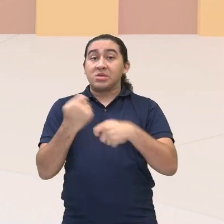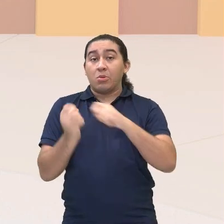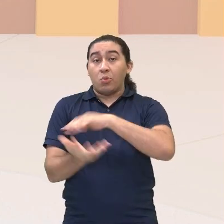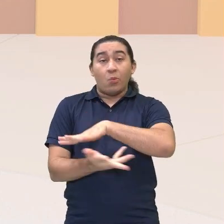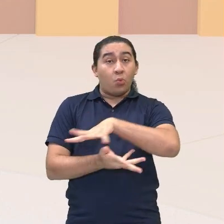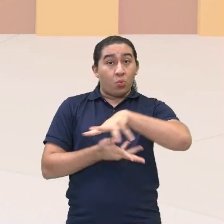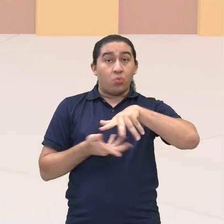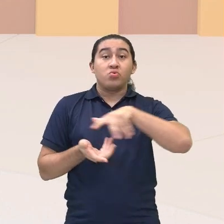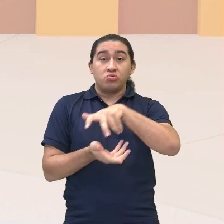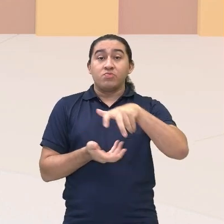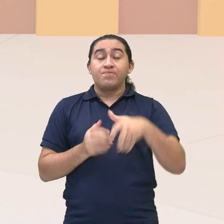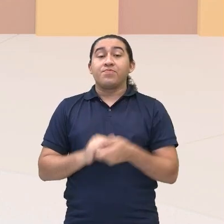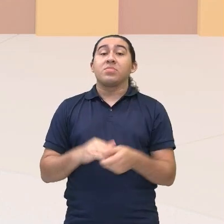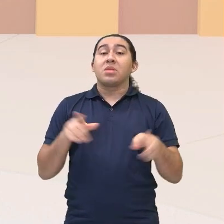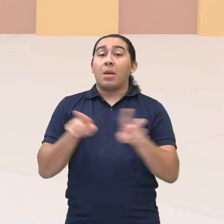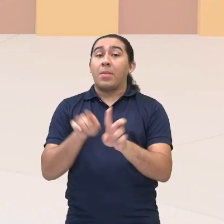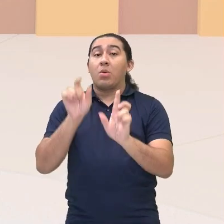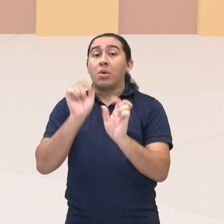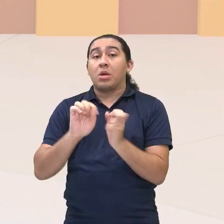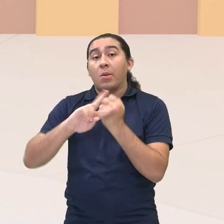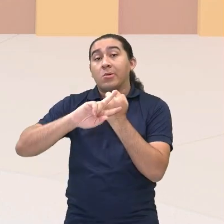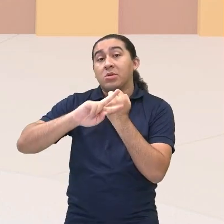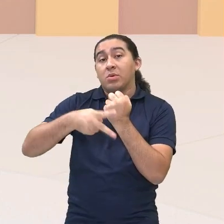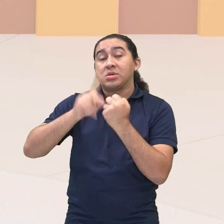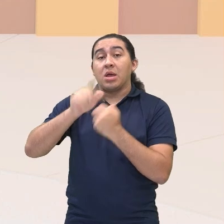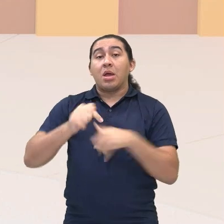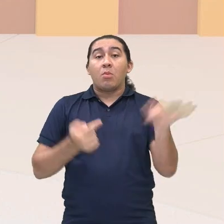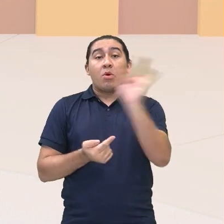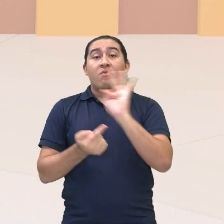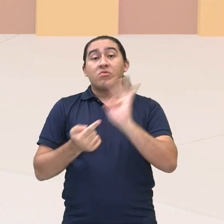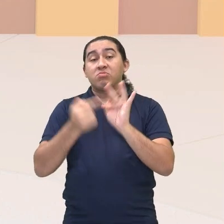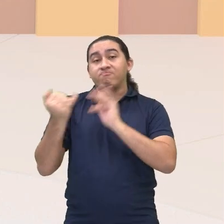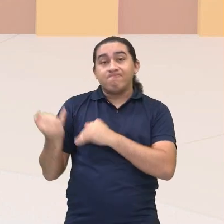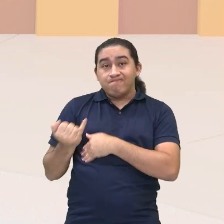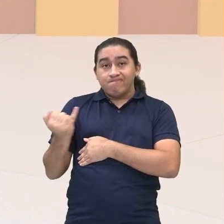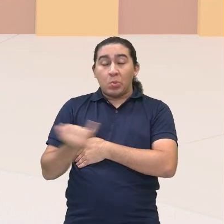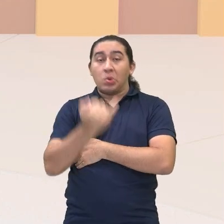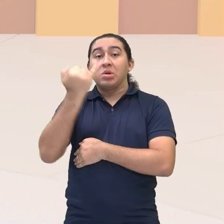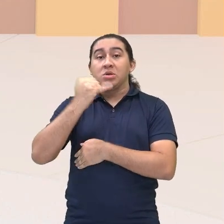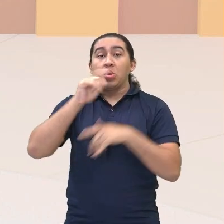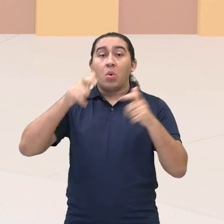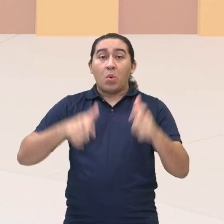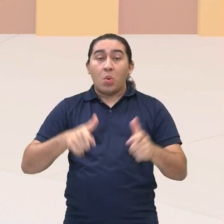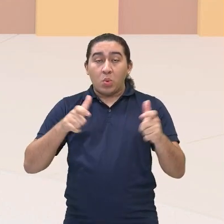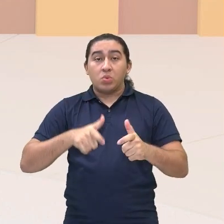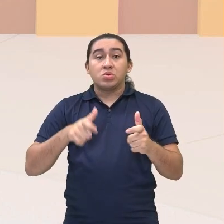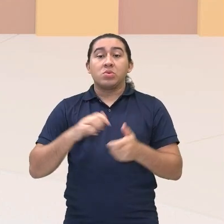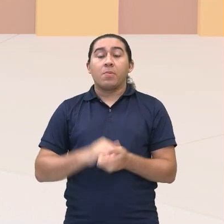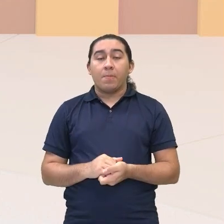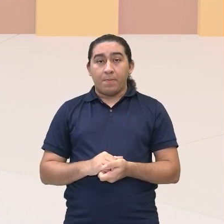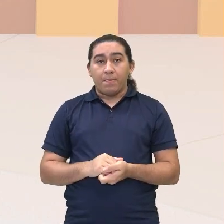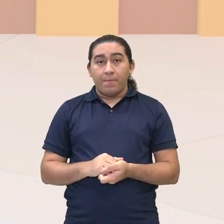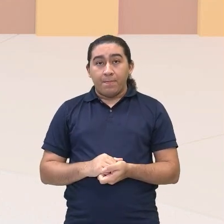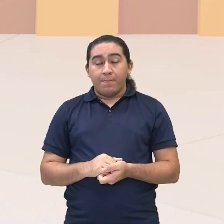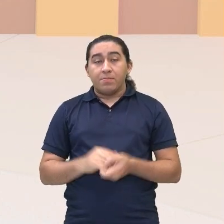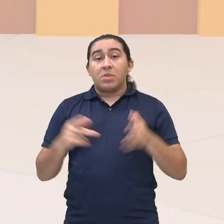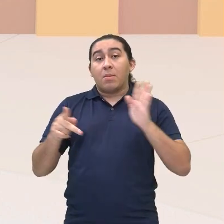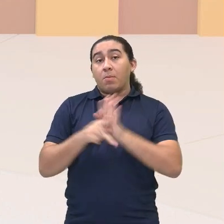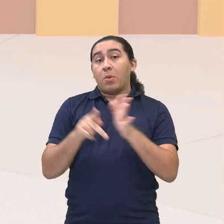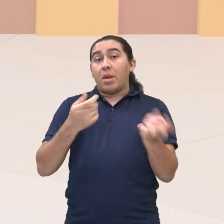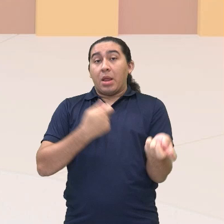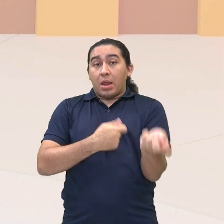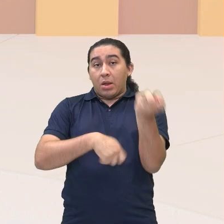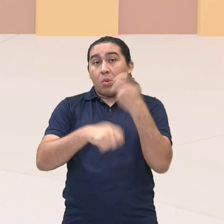internacionais e vão exercer o quê? Uma função crucial na dinâmica, tá, da